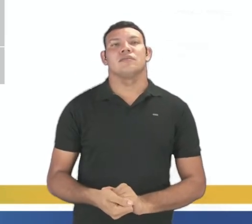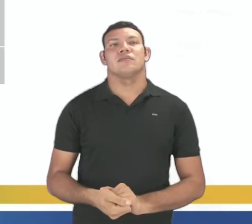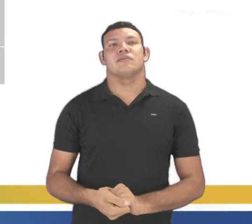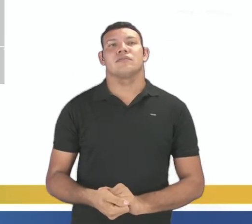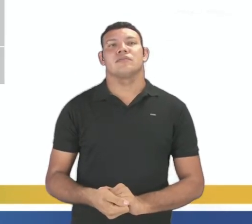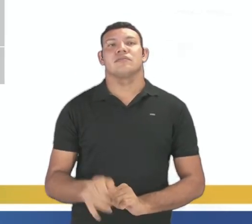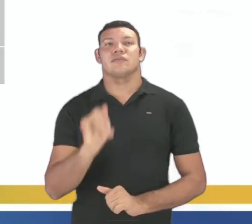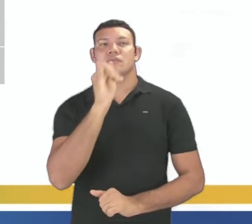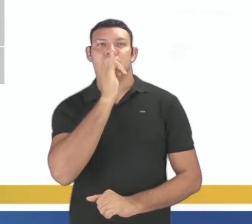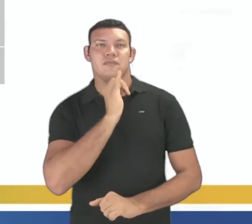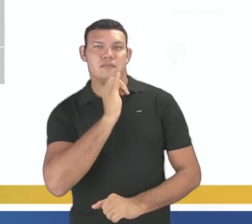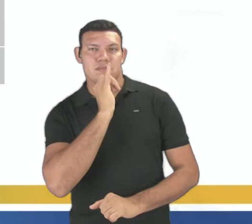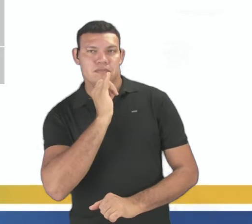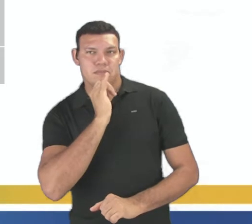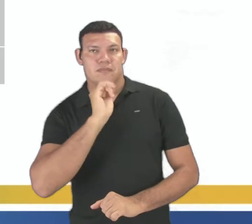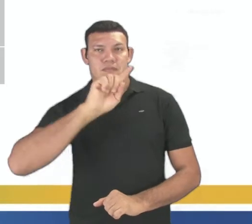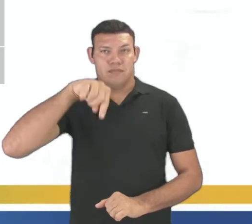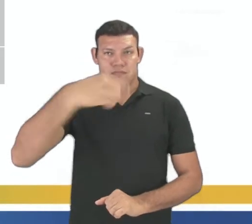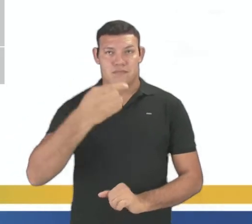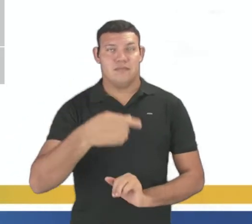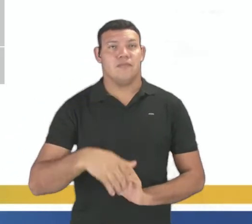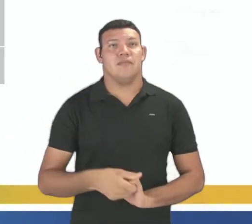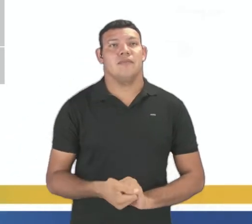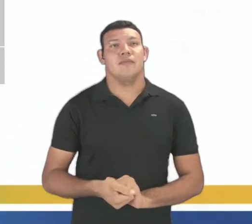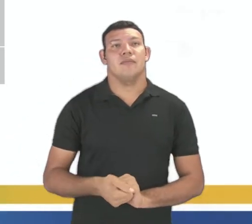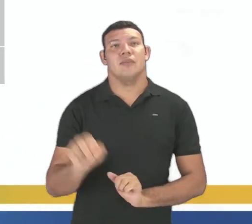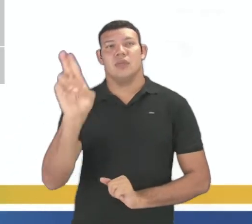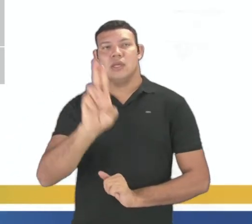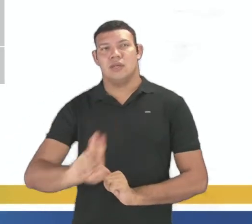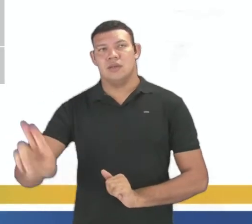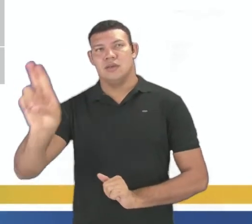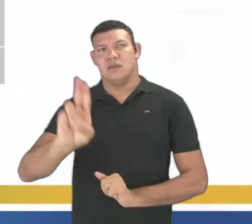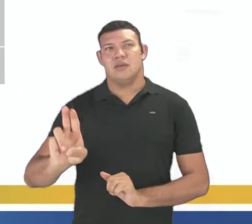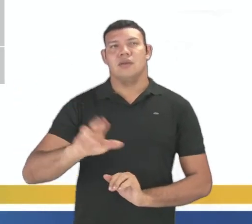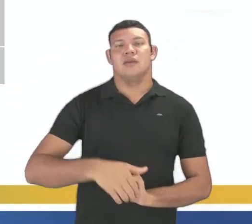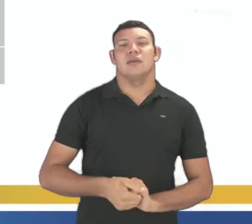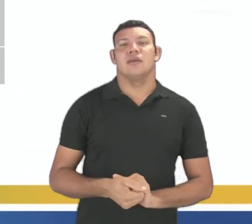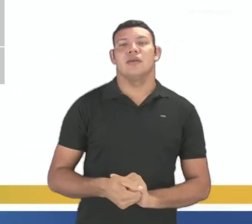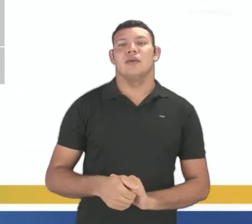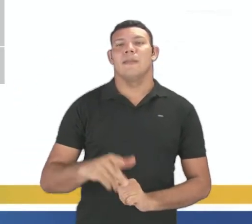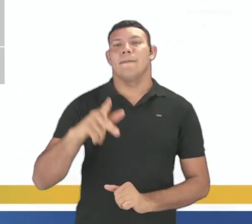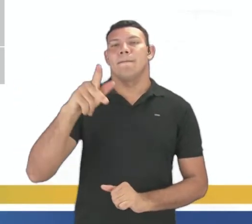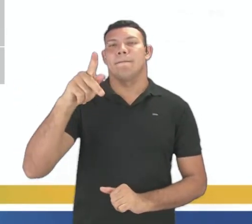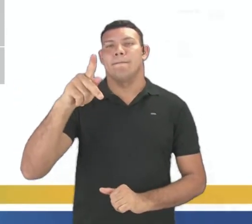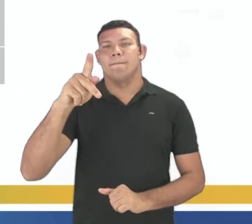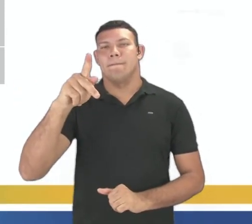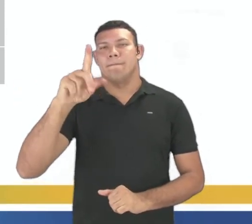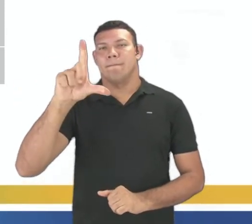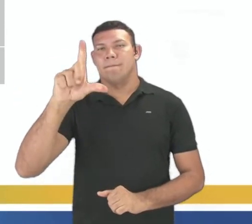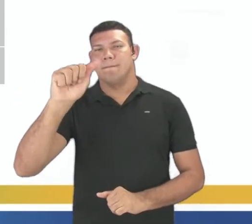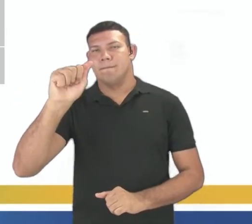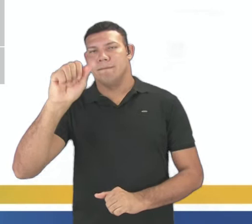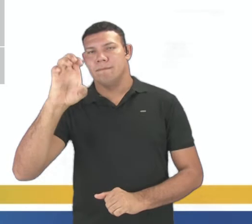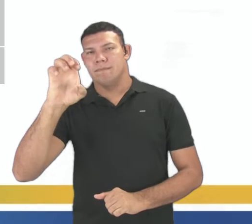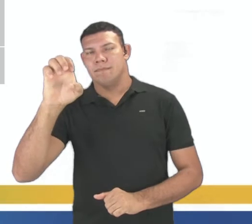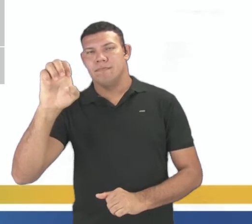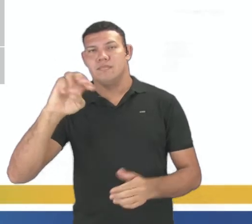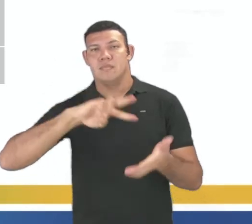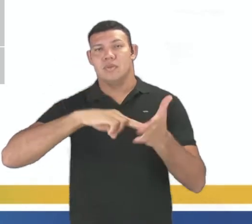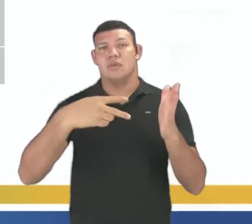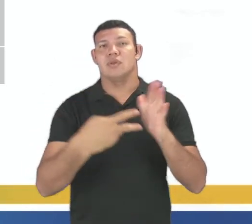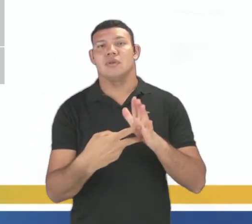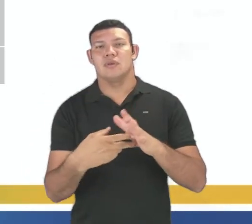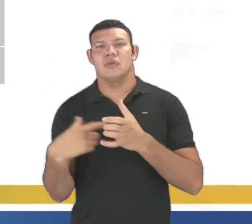Próximo exemplo, também nós utilizamos some, any, no e every com place. E nós vamos ter